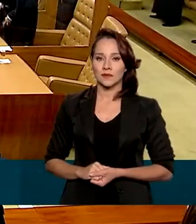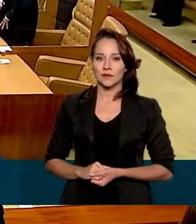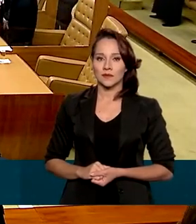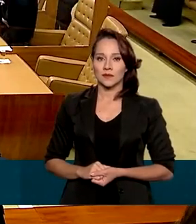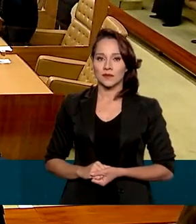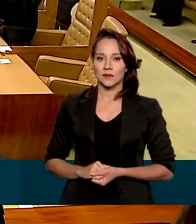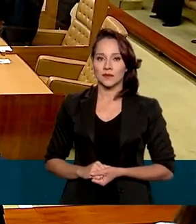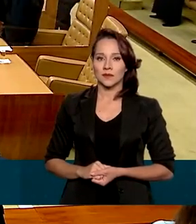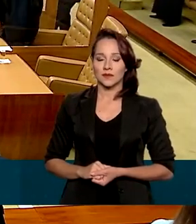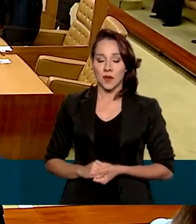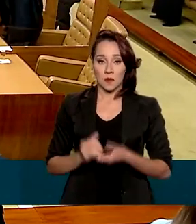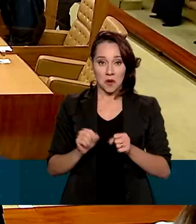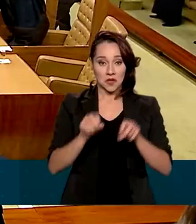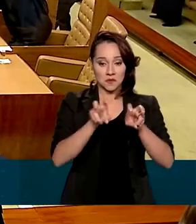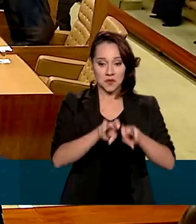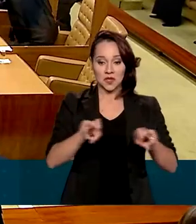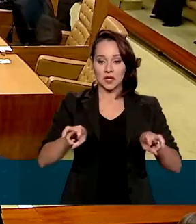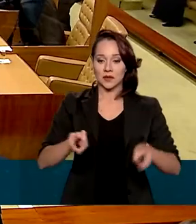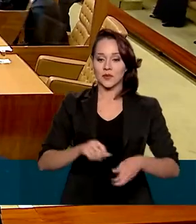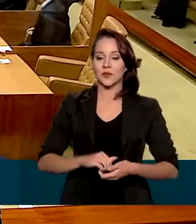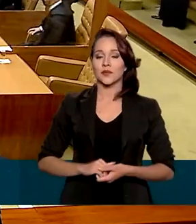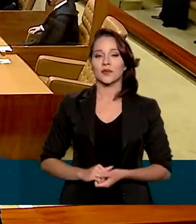Podemos sentar.